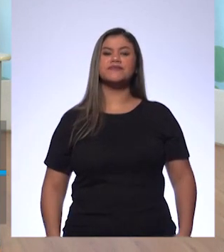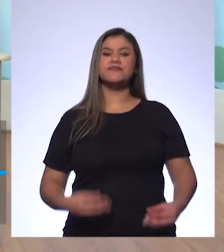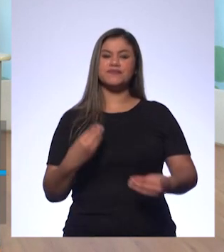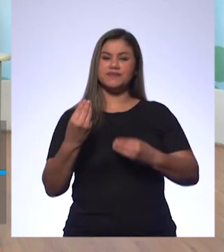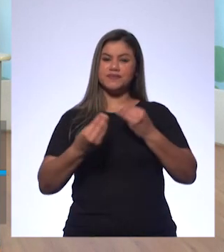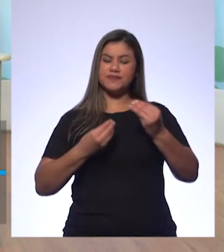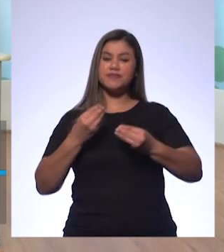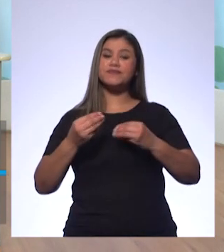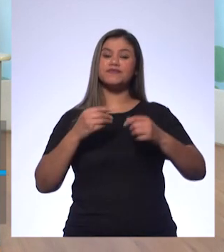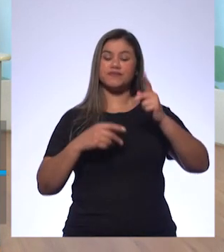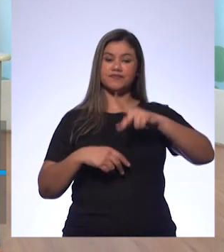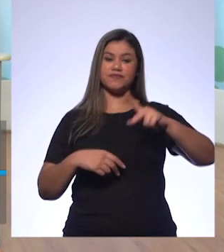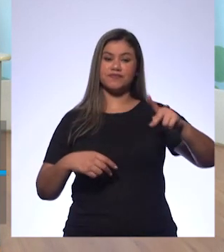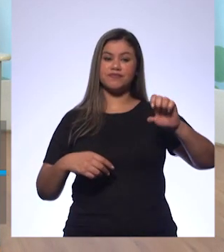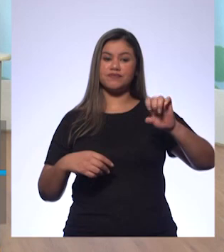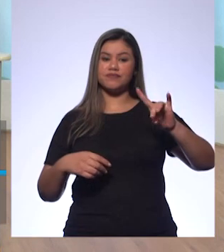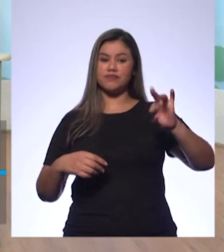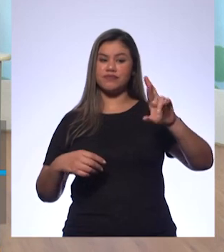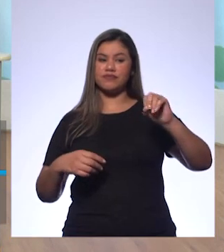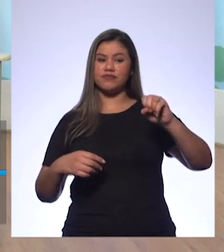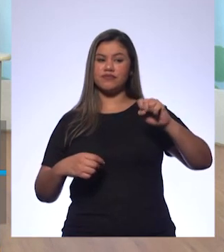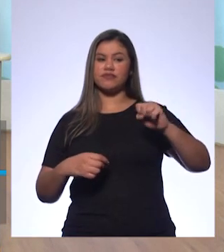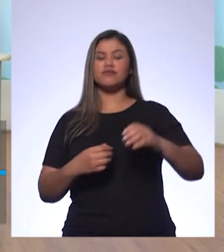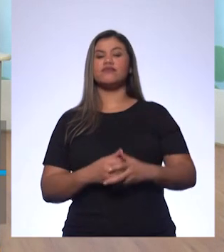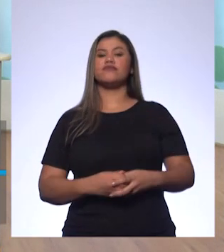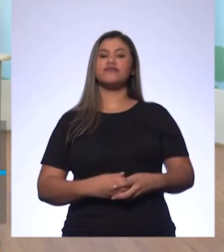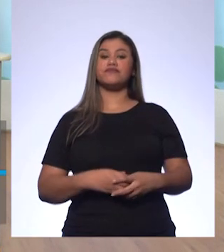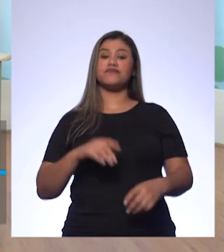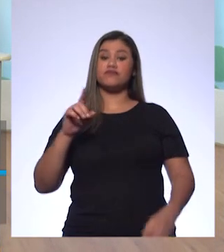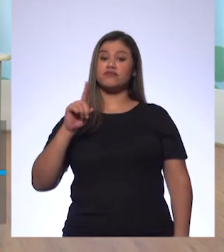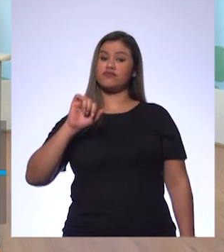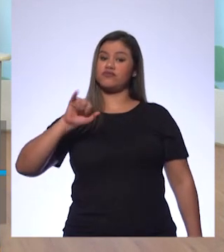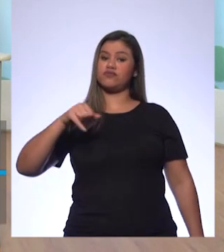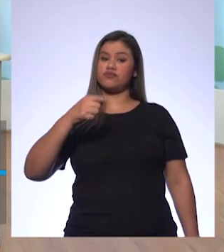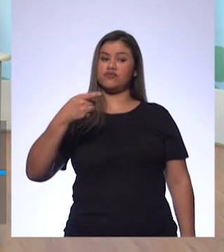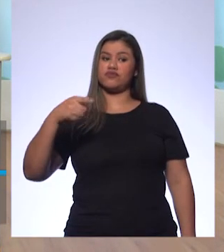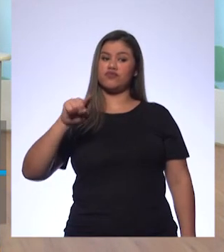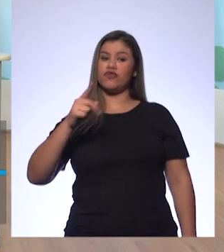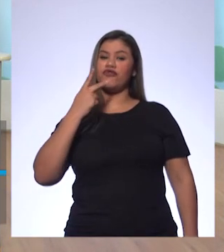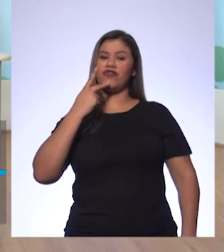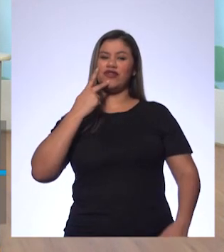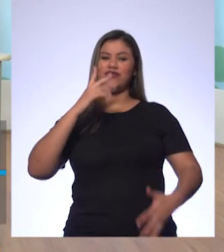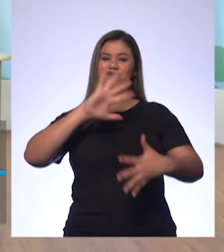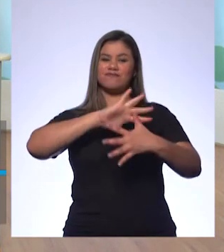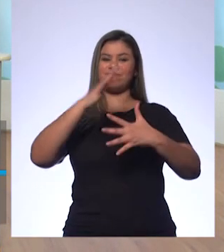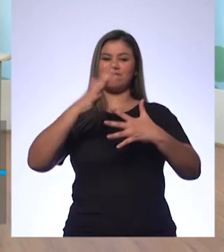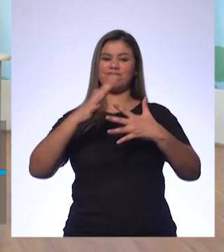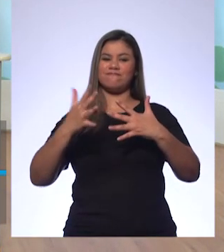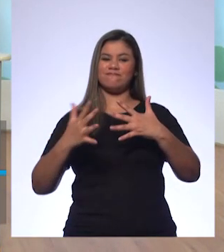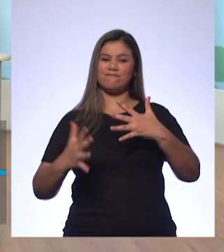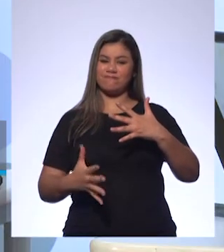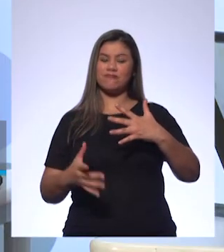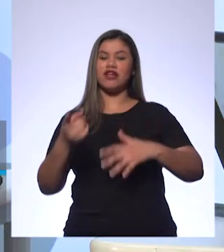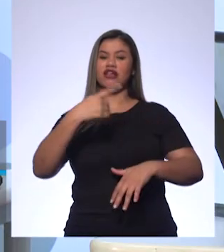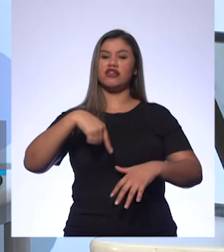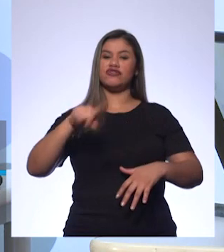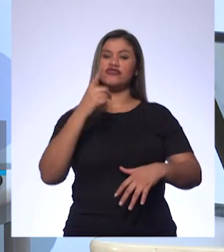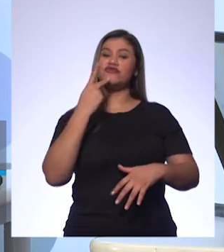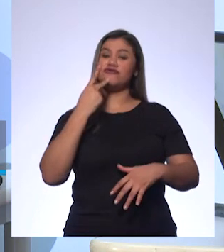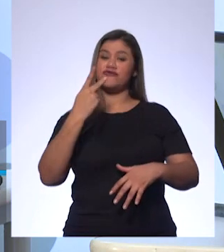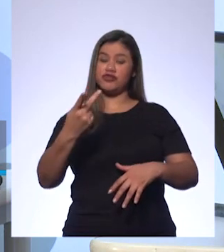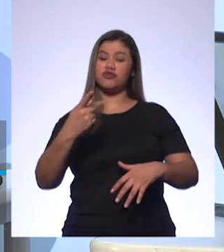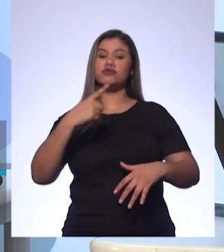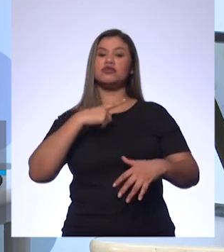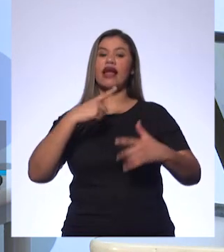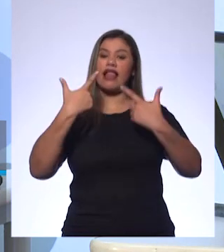aluno João Pedro. Aê, o João chegou aí onde eu queria. Também tem aqui, ó, Libras, né, que a gente viu que é uma língua,